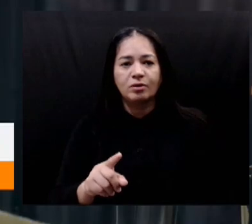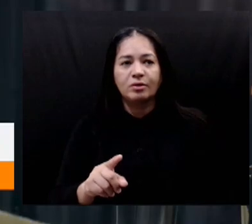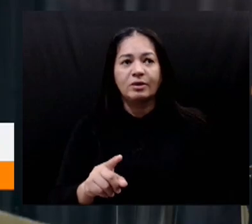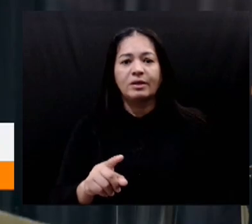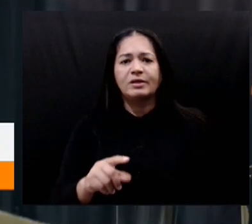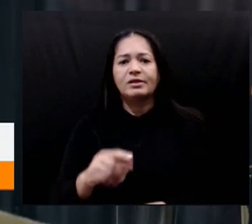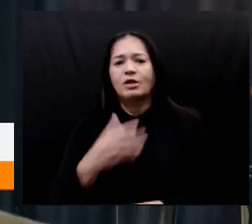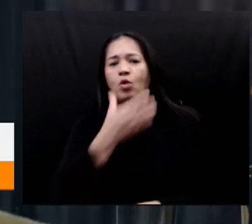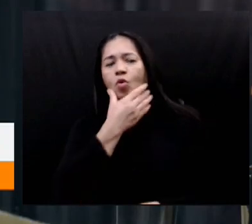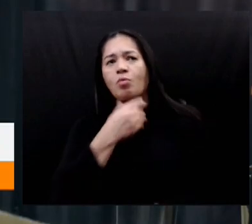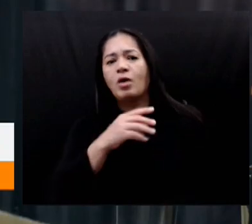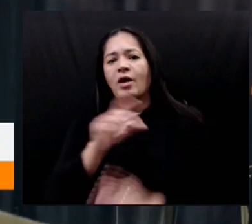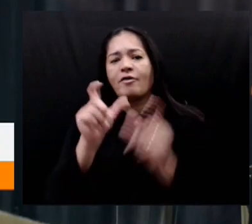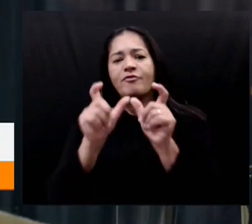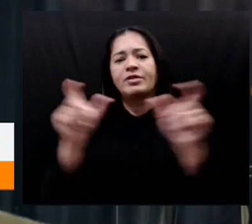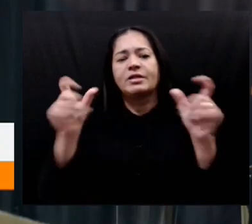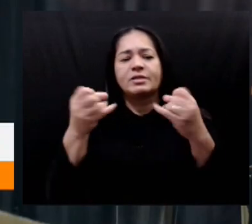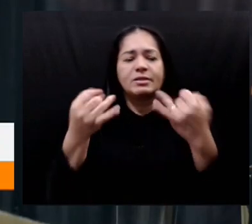ele diz,